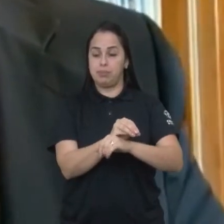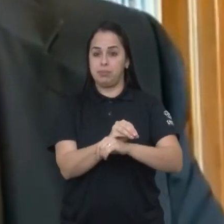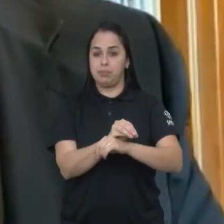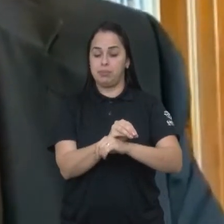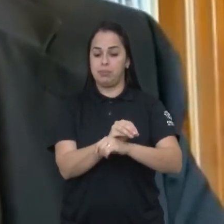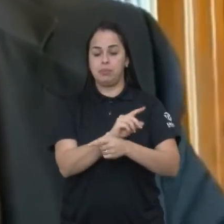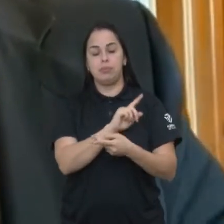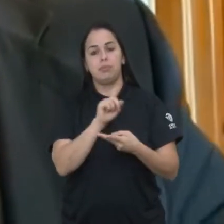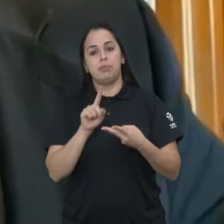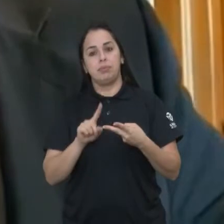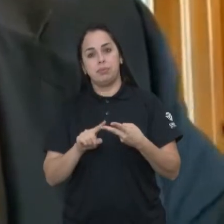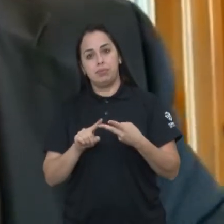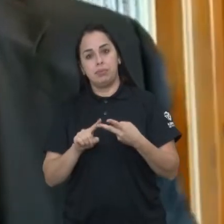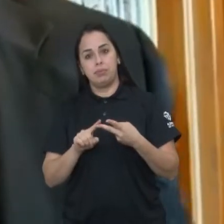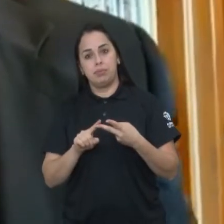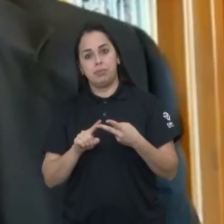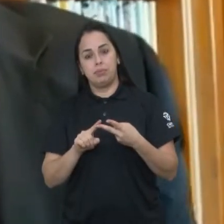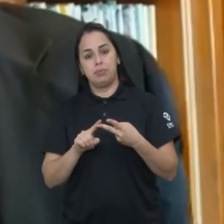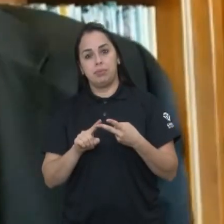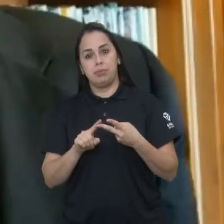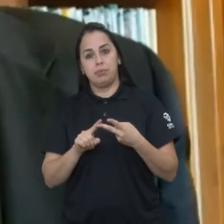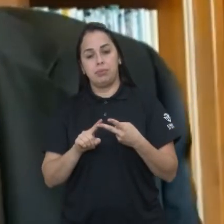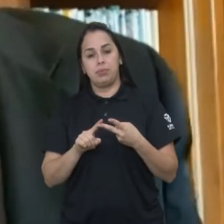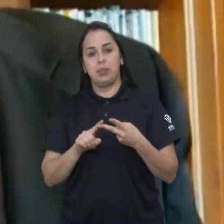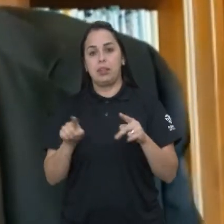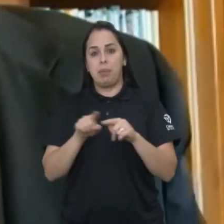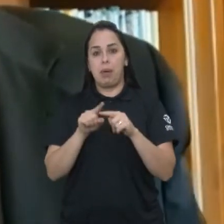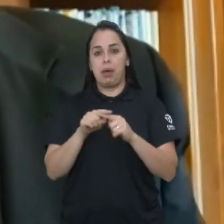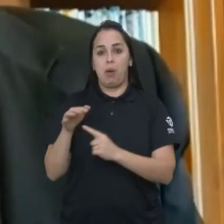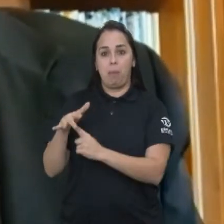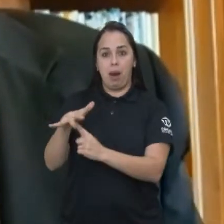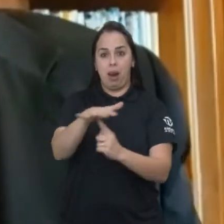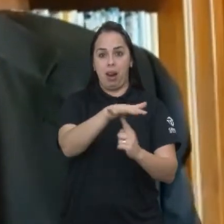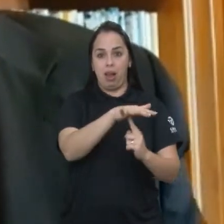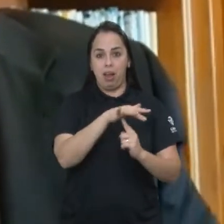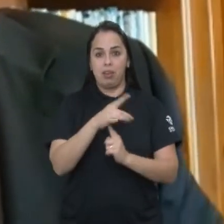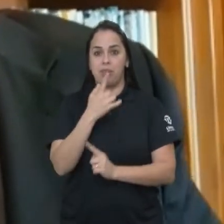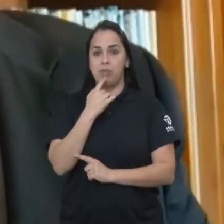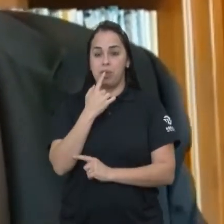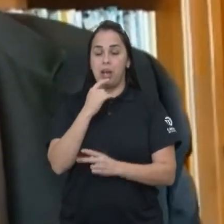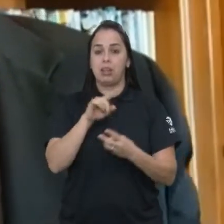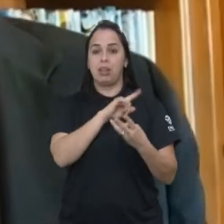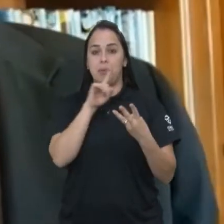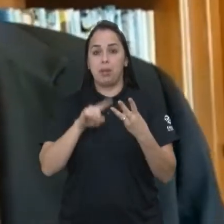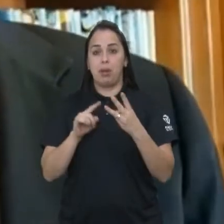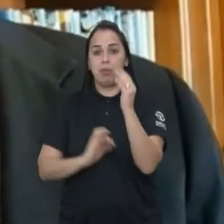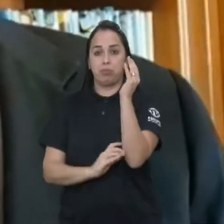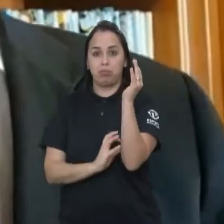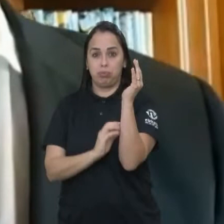o Parque Alberto Simões e principalmente o Parque Vicentino Aranha.